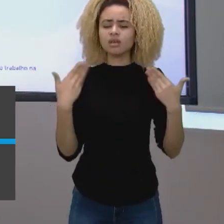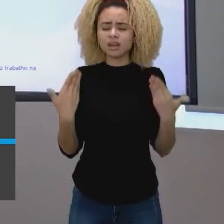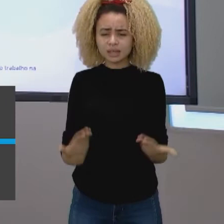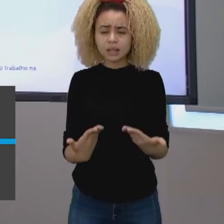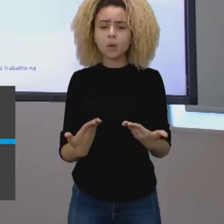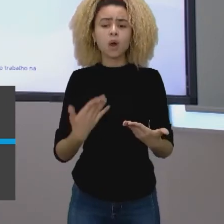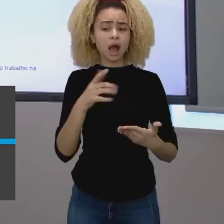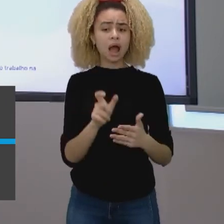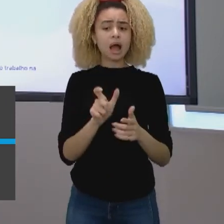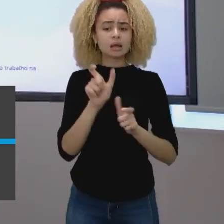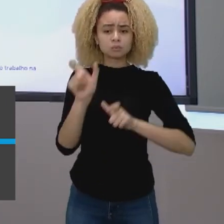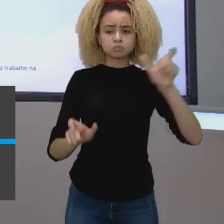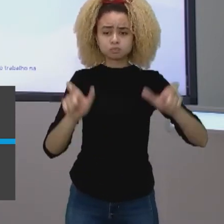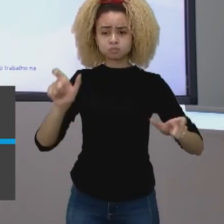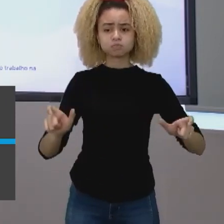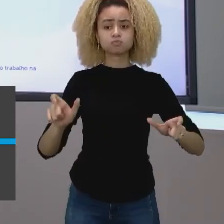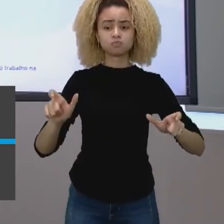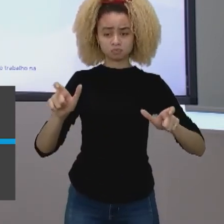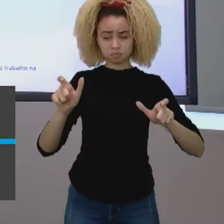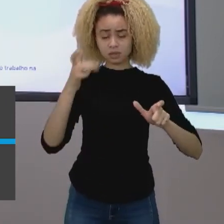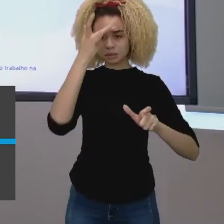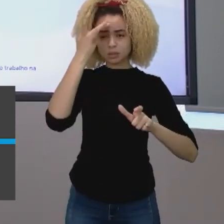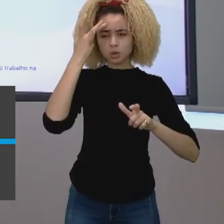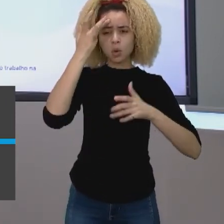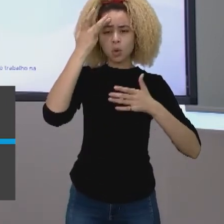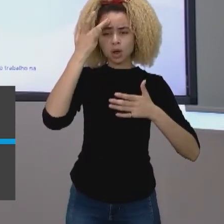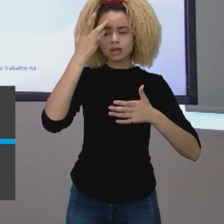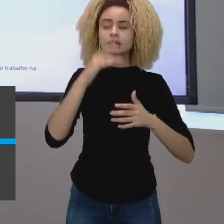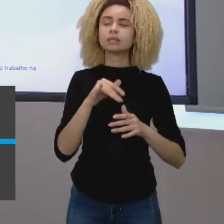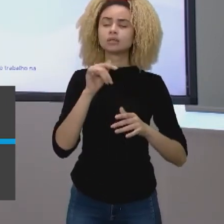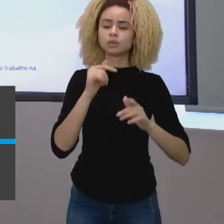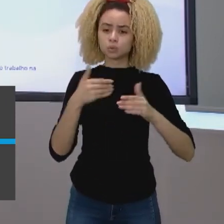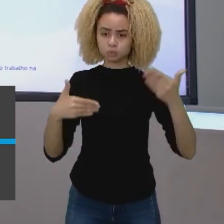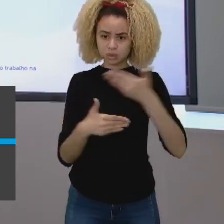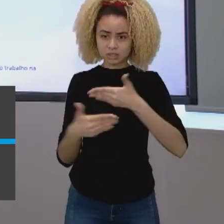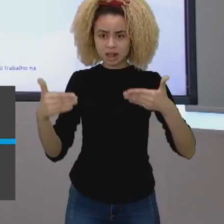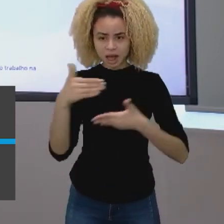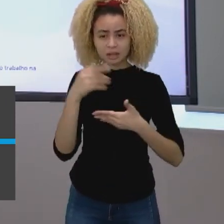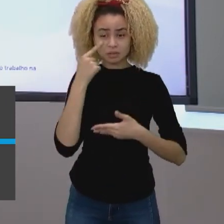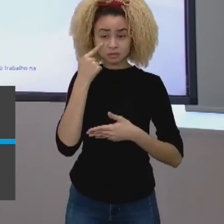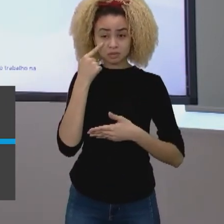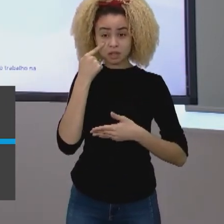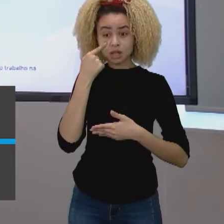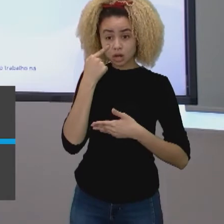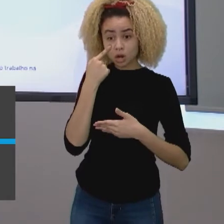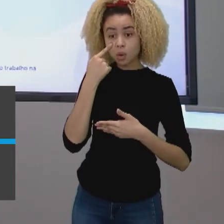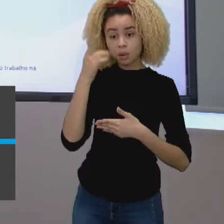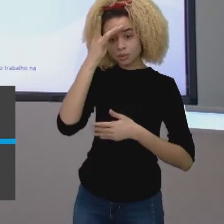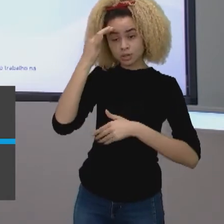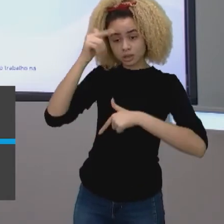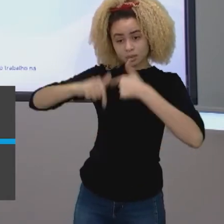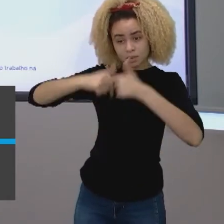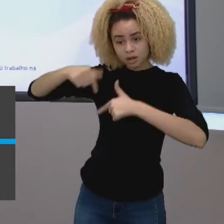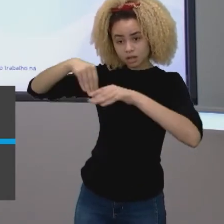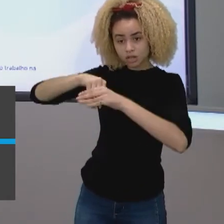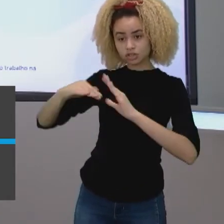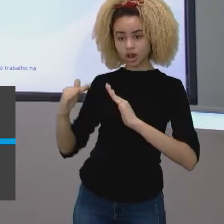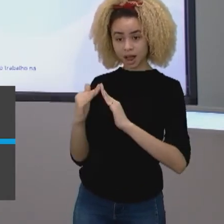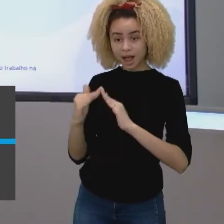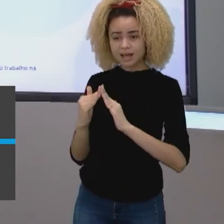essas pessoas, né, no outro slide também vocês viram uma trabalhadora doméstica, isso é até um estigma, né, porque existe